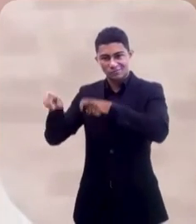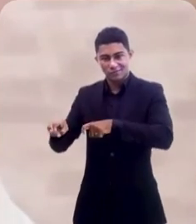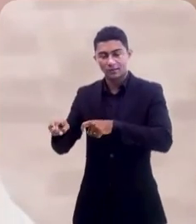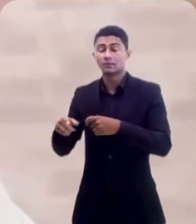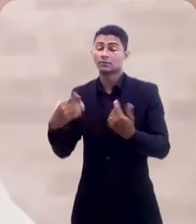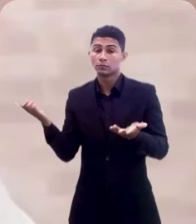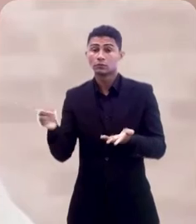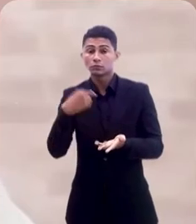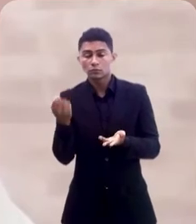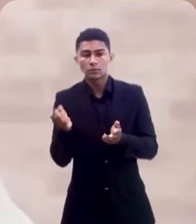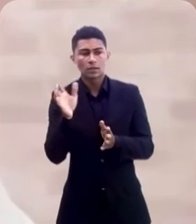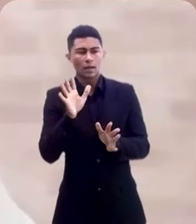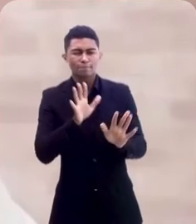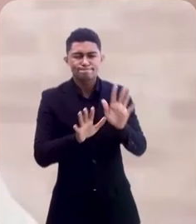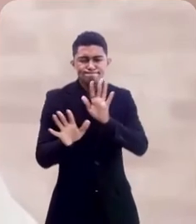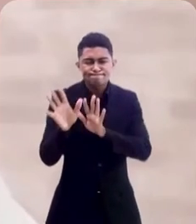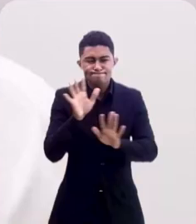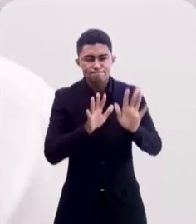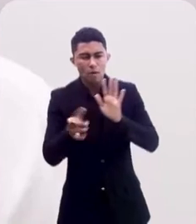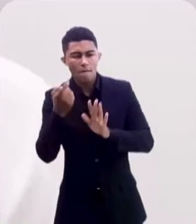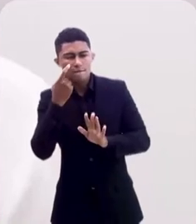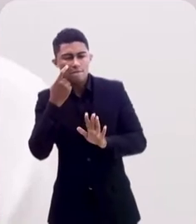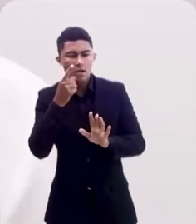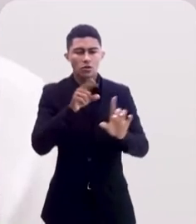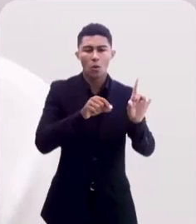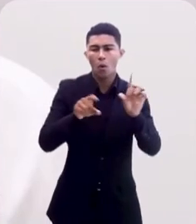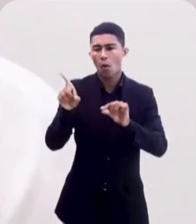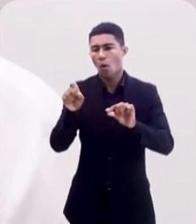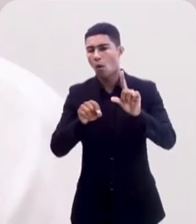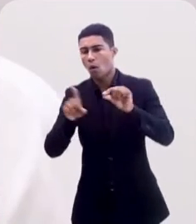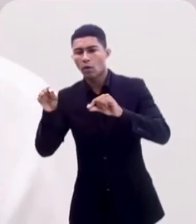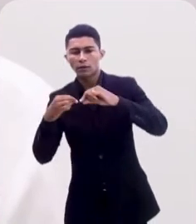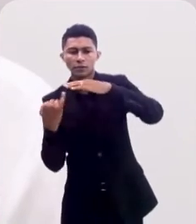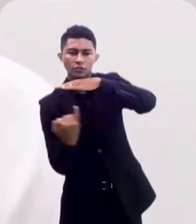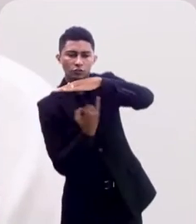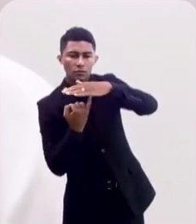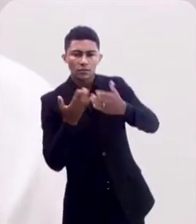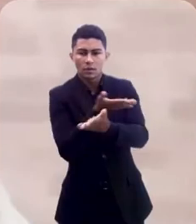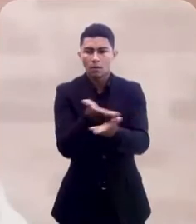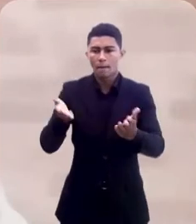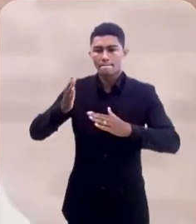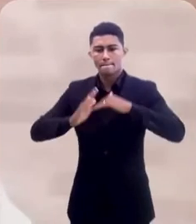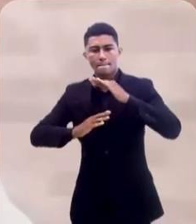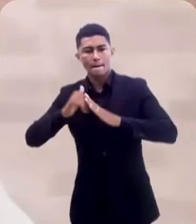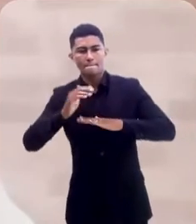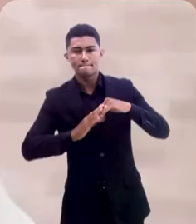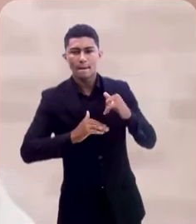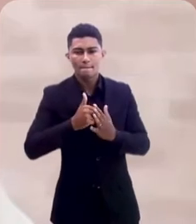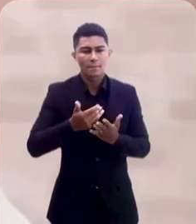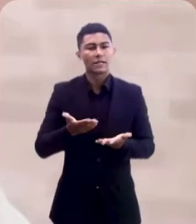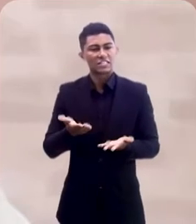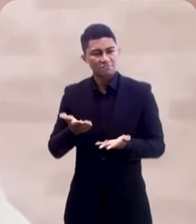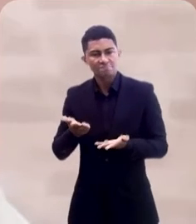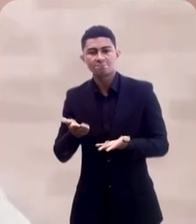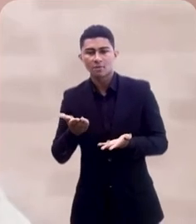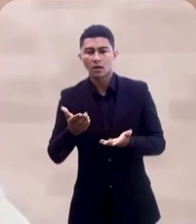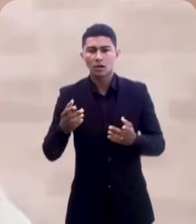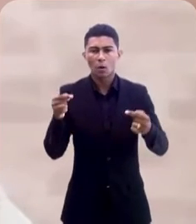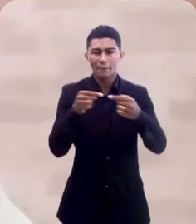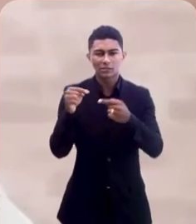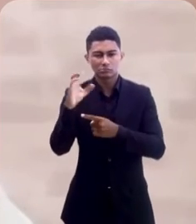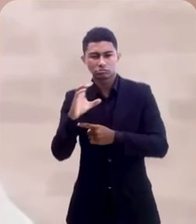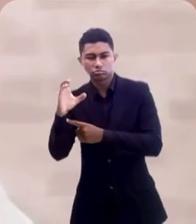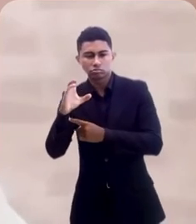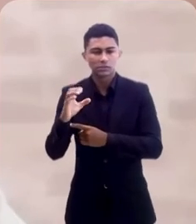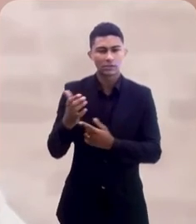o cuidado de escolher as instituições de maior capacidade técnica e